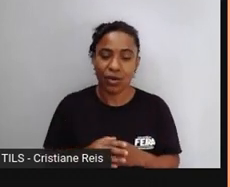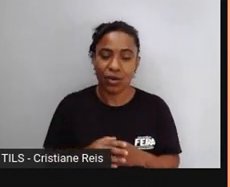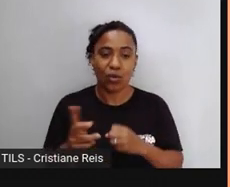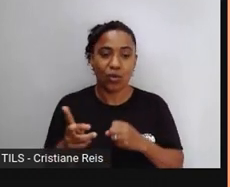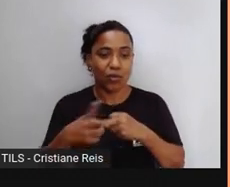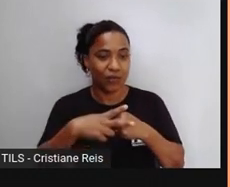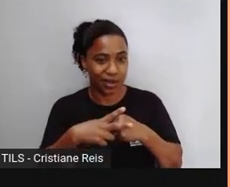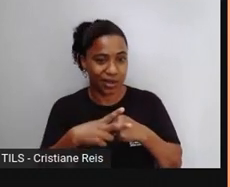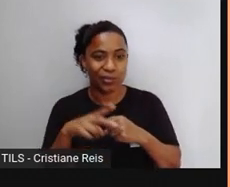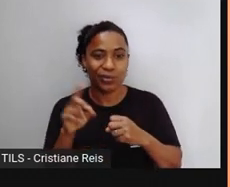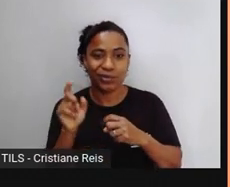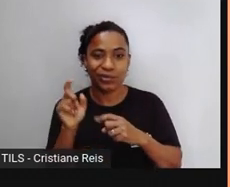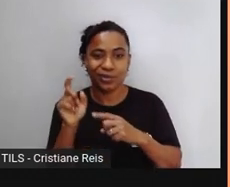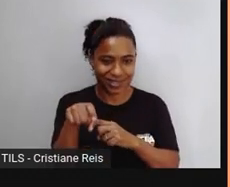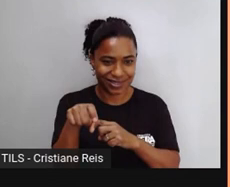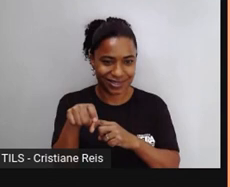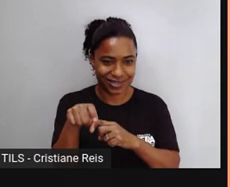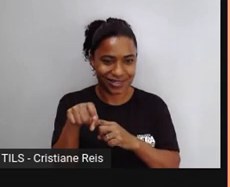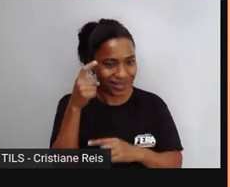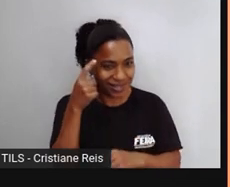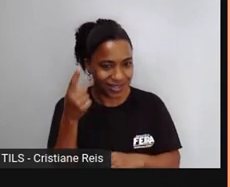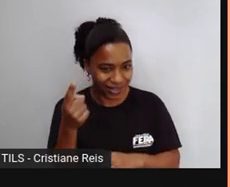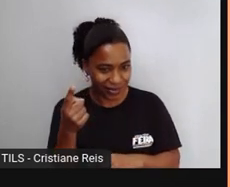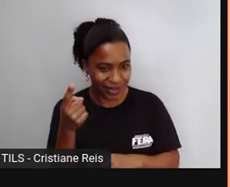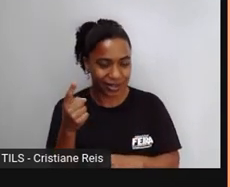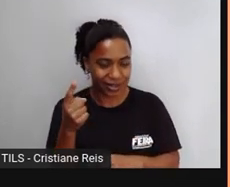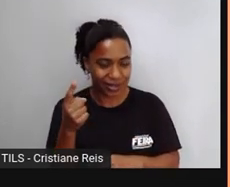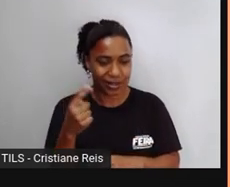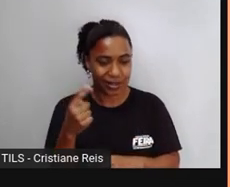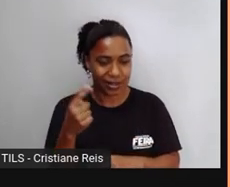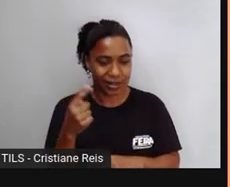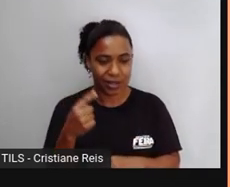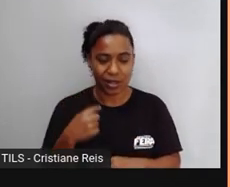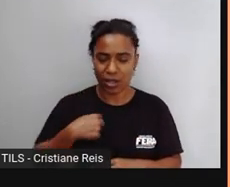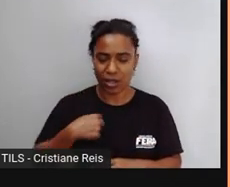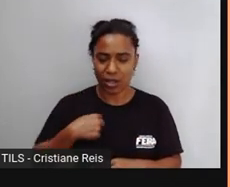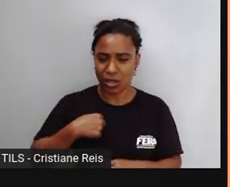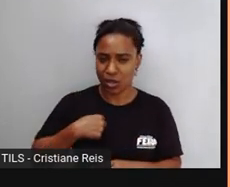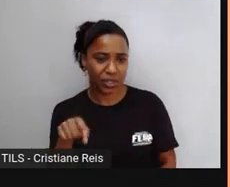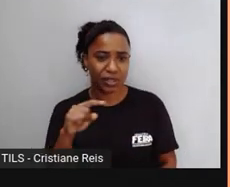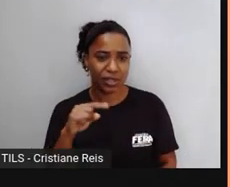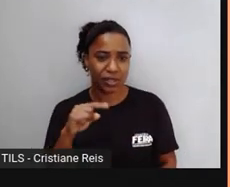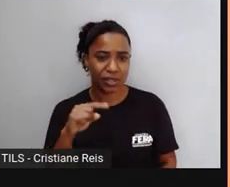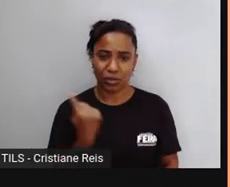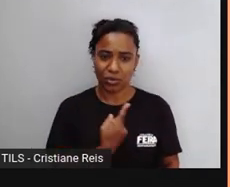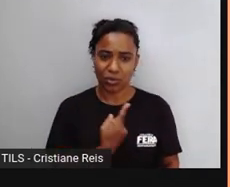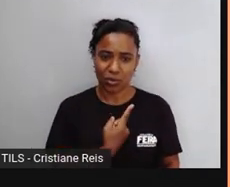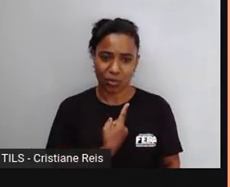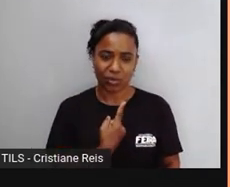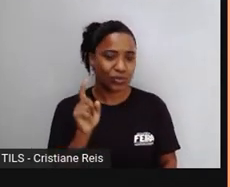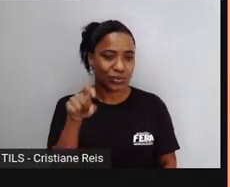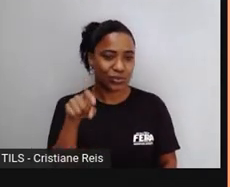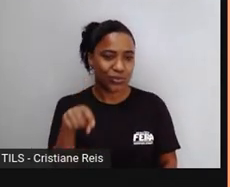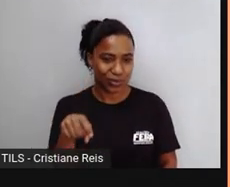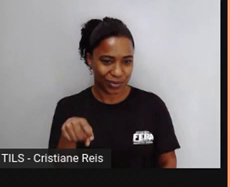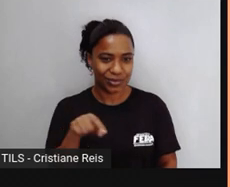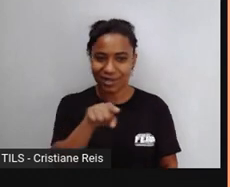sou, tu és, ele é, nós somos, vós sois, eles são ou elas são. Ou o verbo estar.